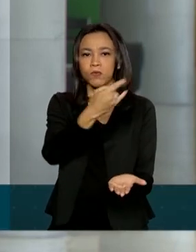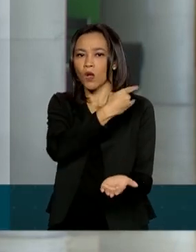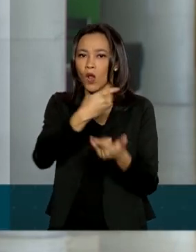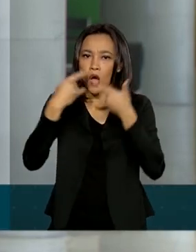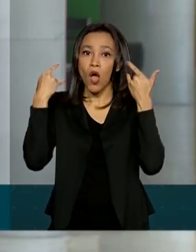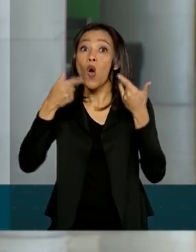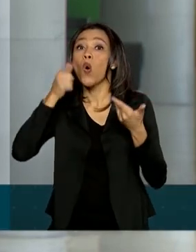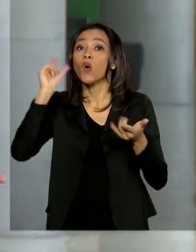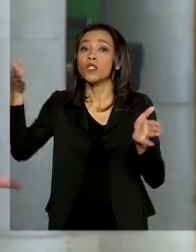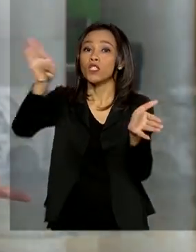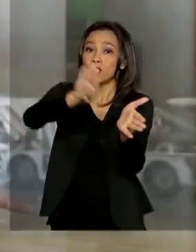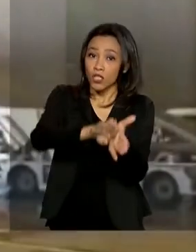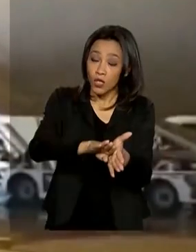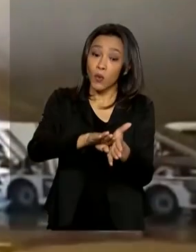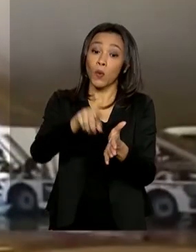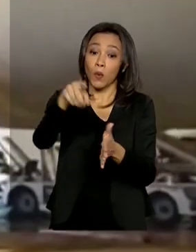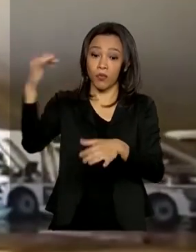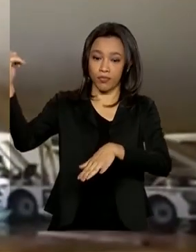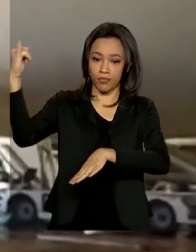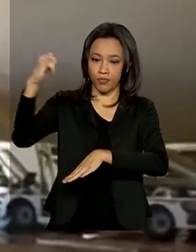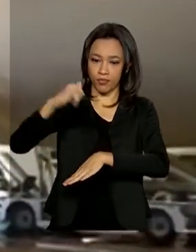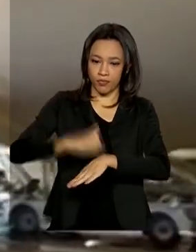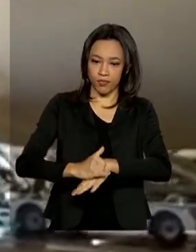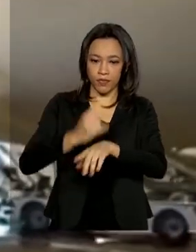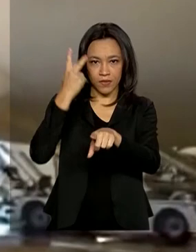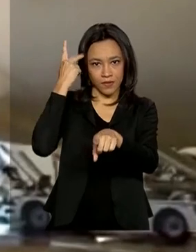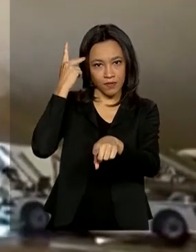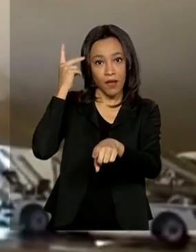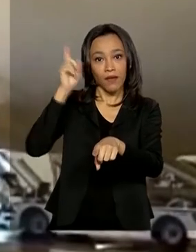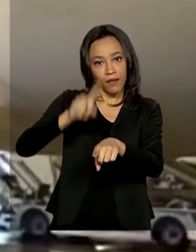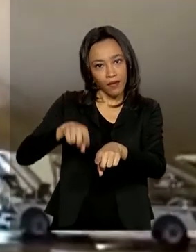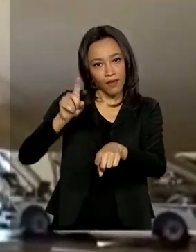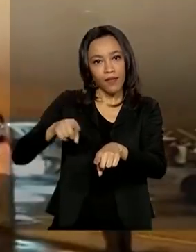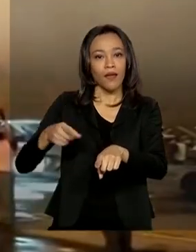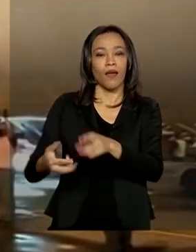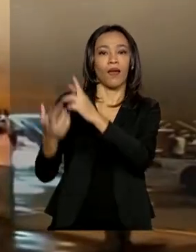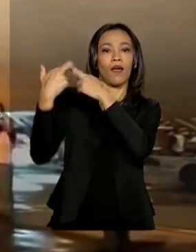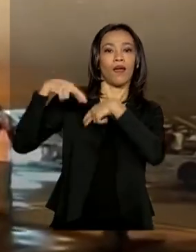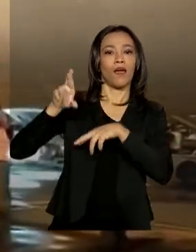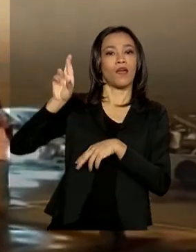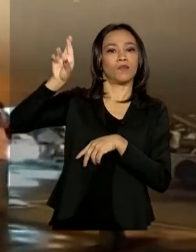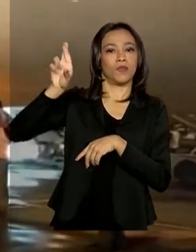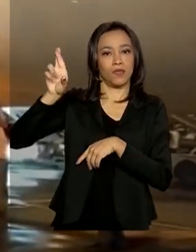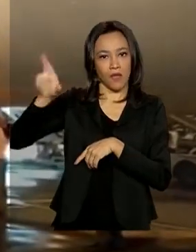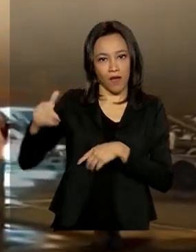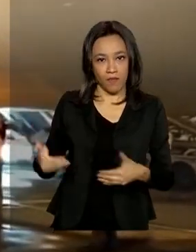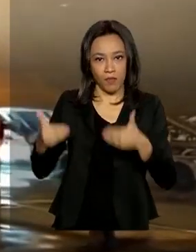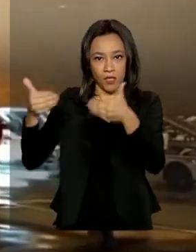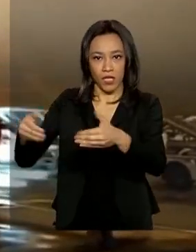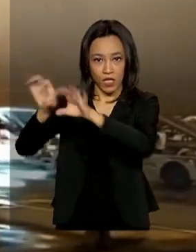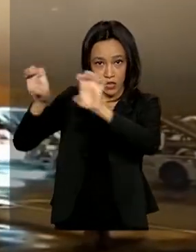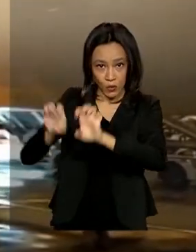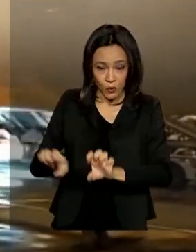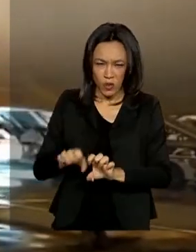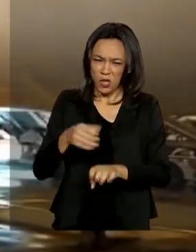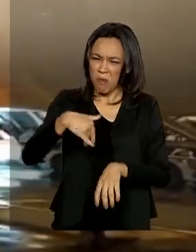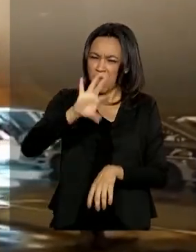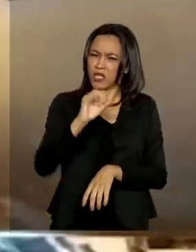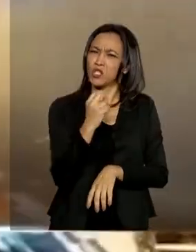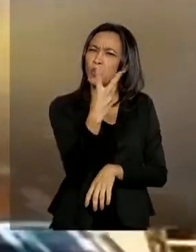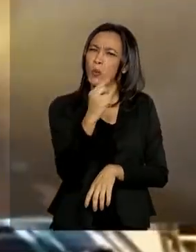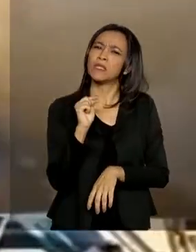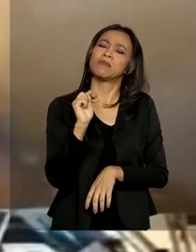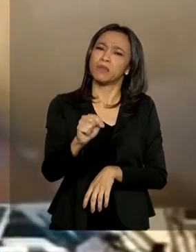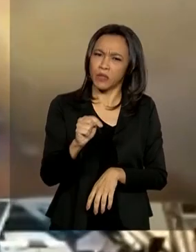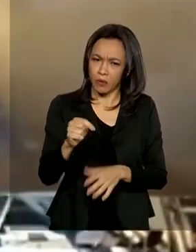em um voo no aeroporto de Guarulhos, em um voo que foi fretado pelo Ministério da Infraestrutura. A aeronave trouxe mais de 2 mil caixas com